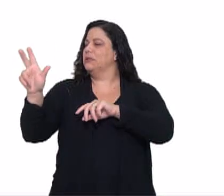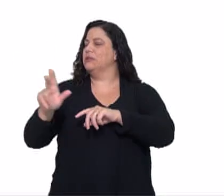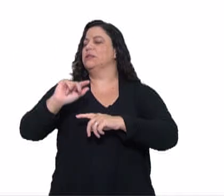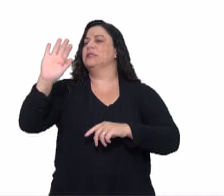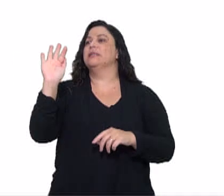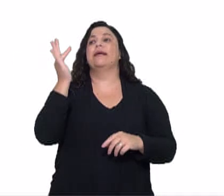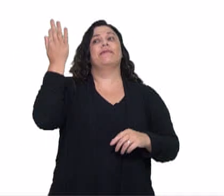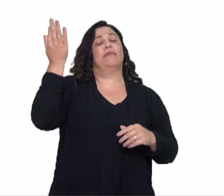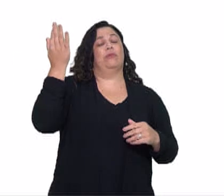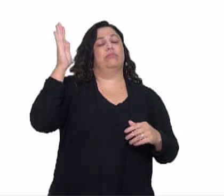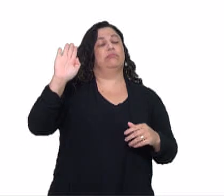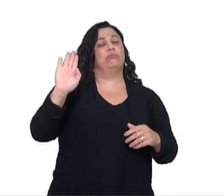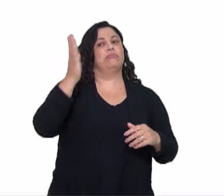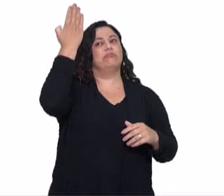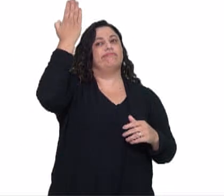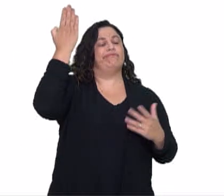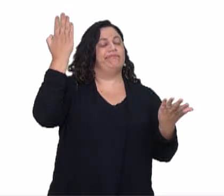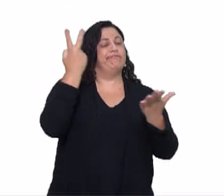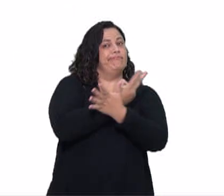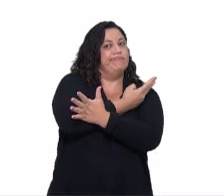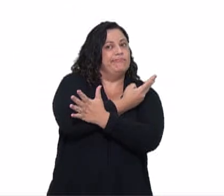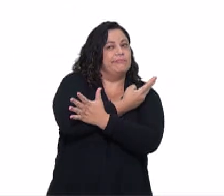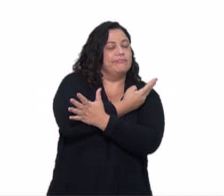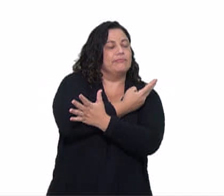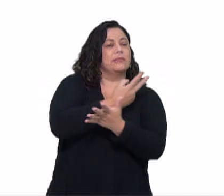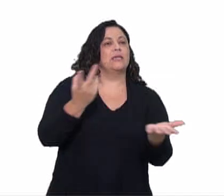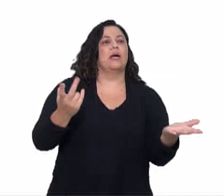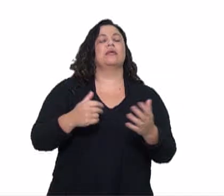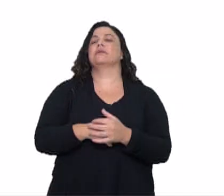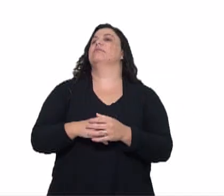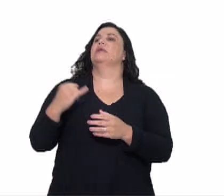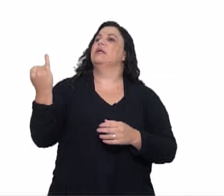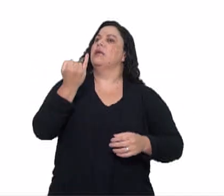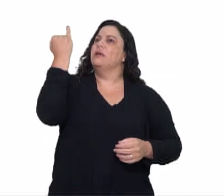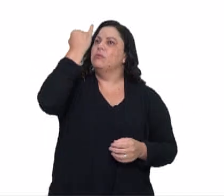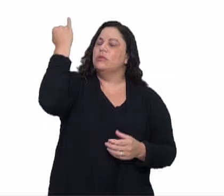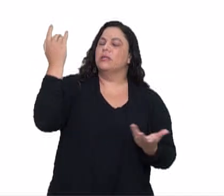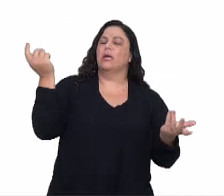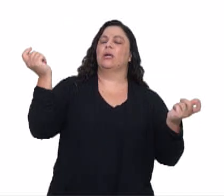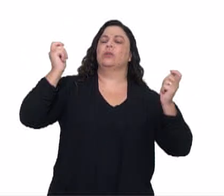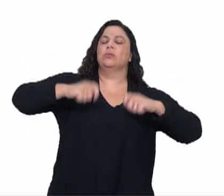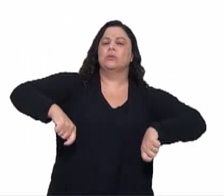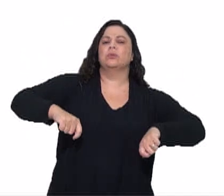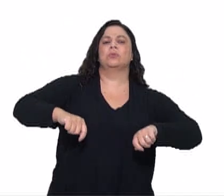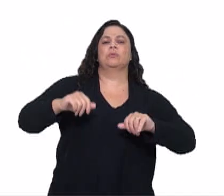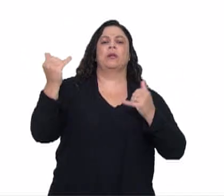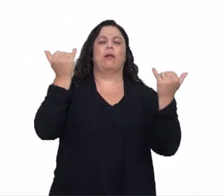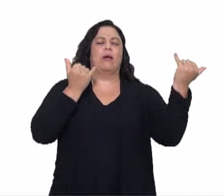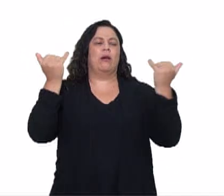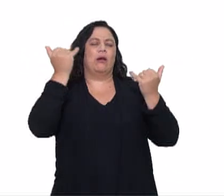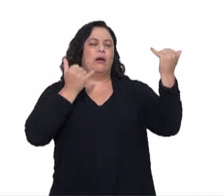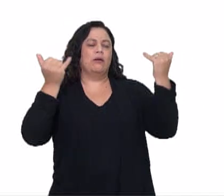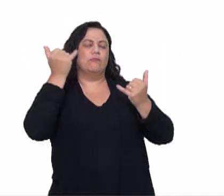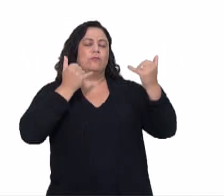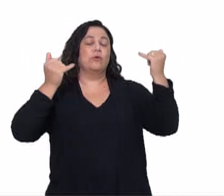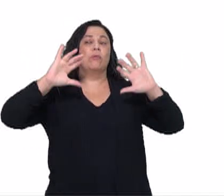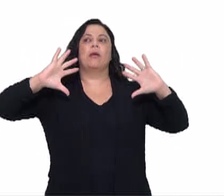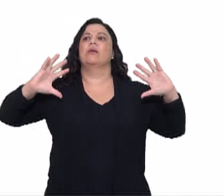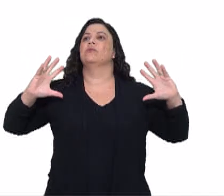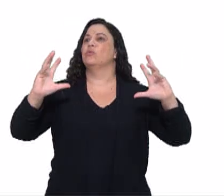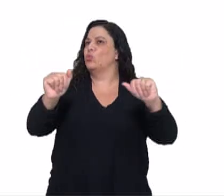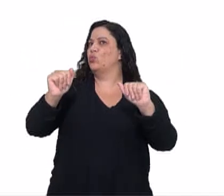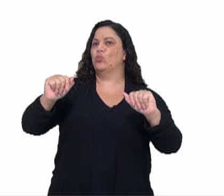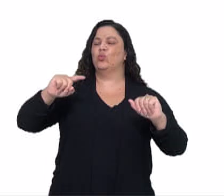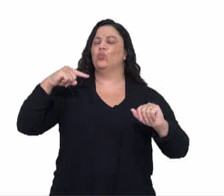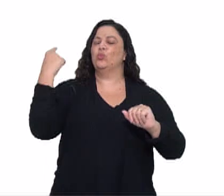de jornais é importante para nos manter informados dos acontecimentos que nos cercam e que essas informações